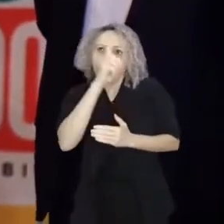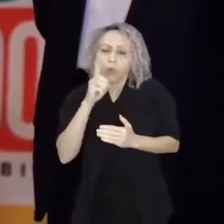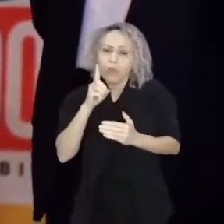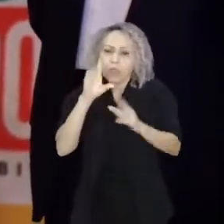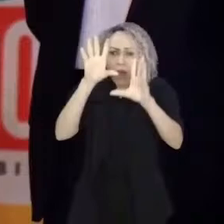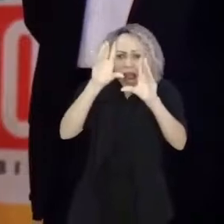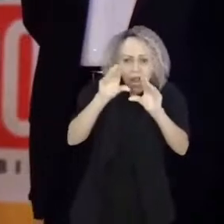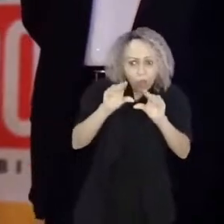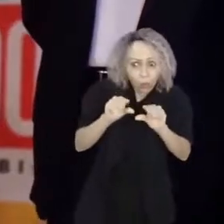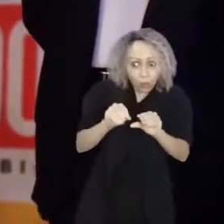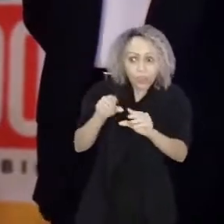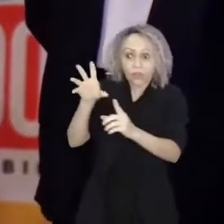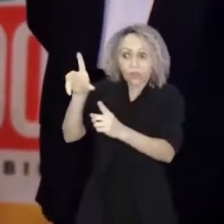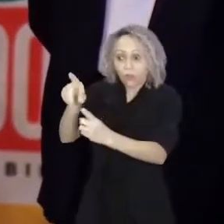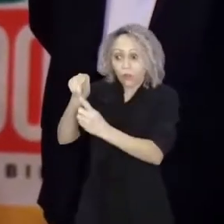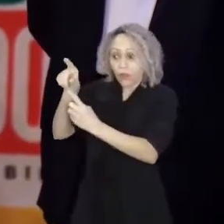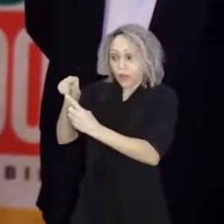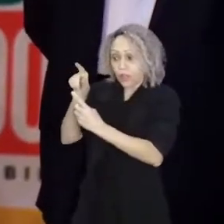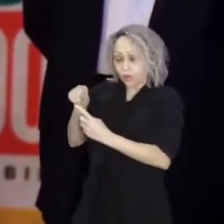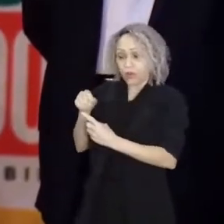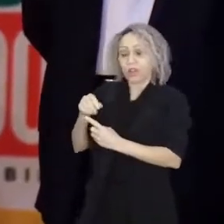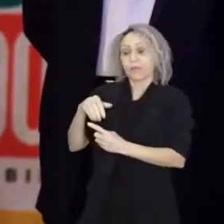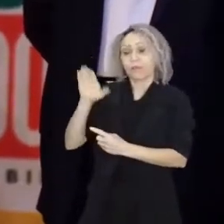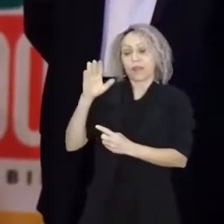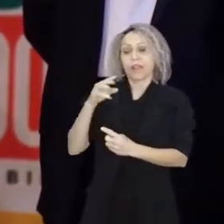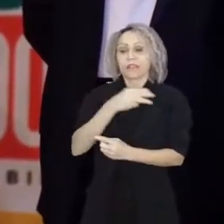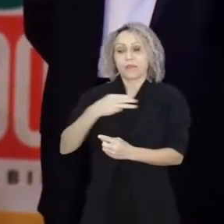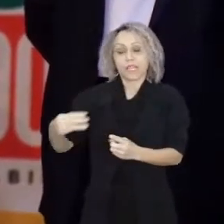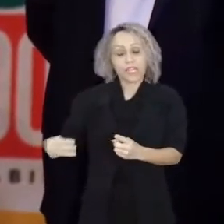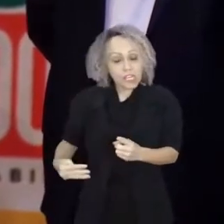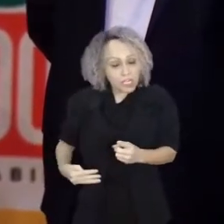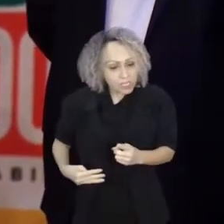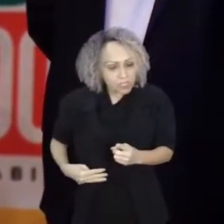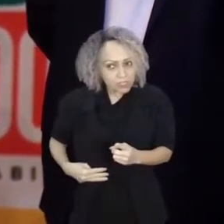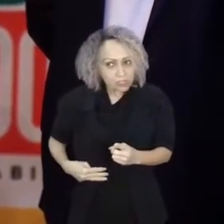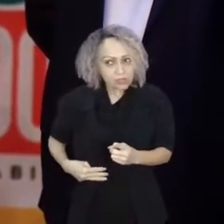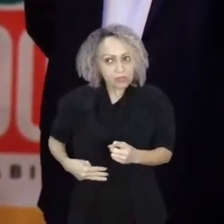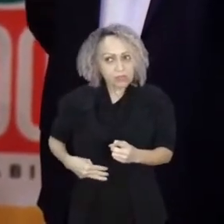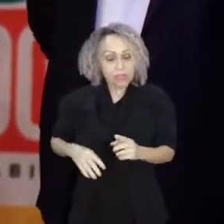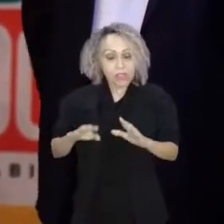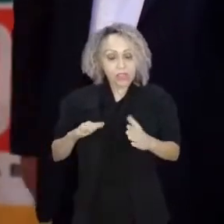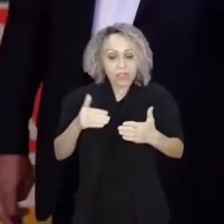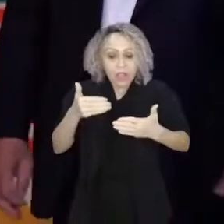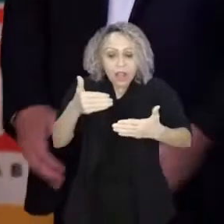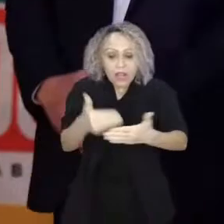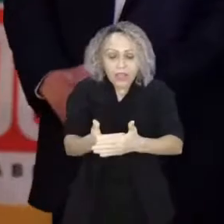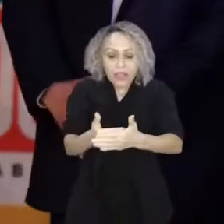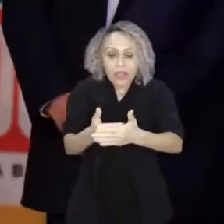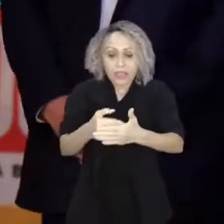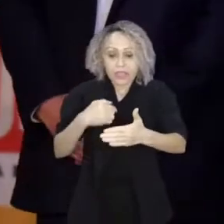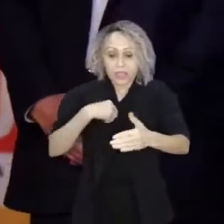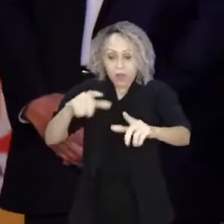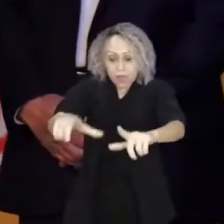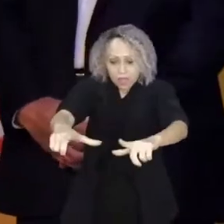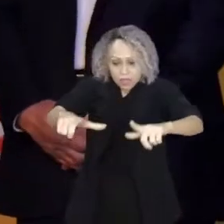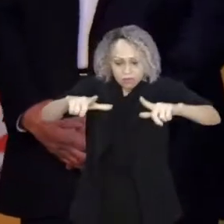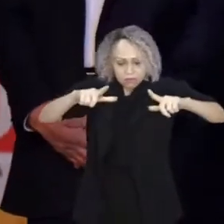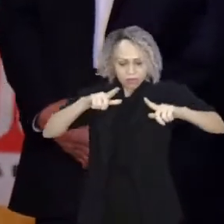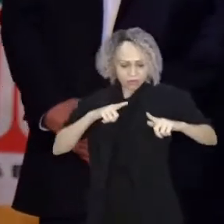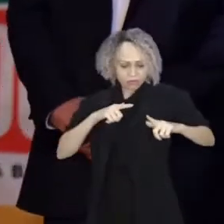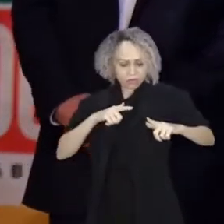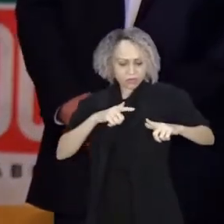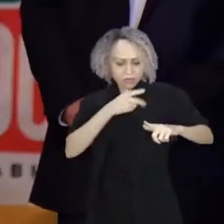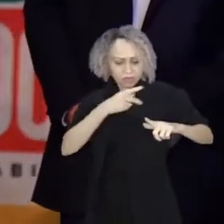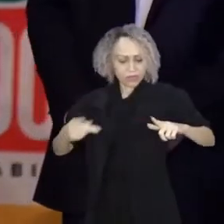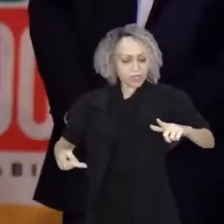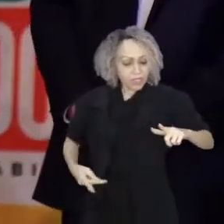tratar de terminar a montagem do nosso governo e nos preparar para, no dia primeiro, começar a governar